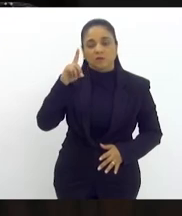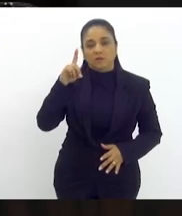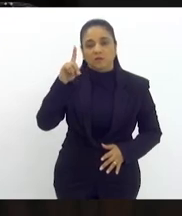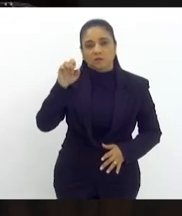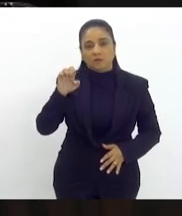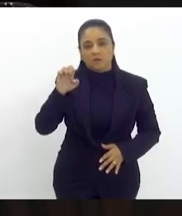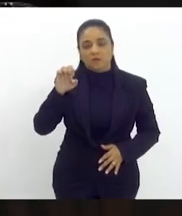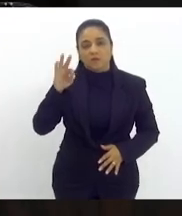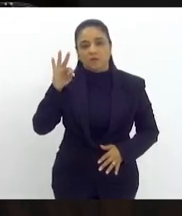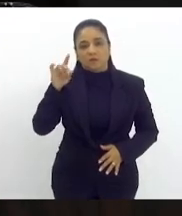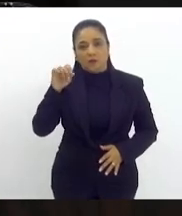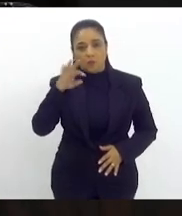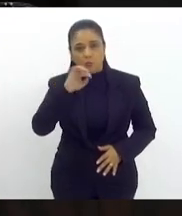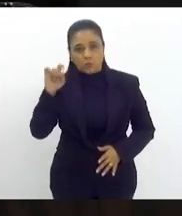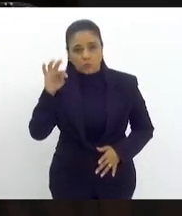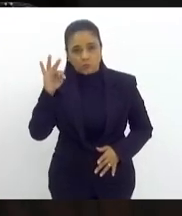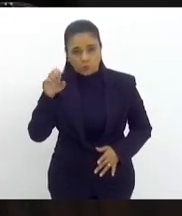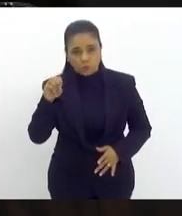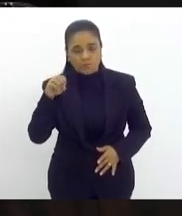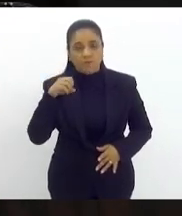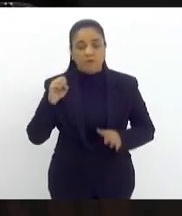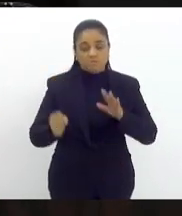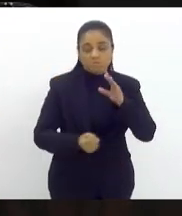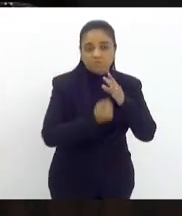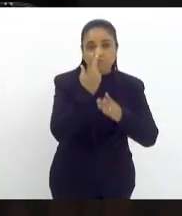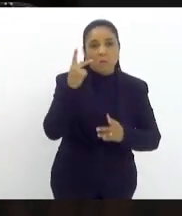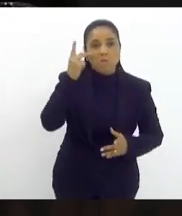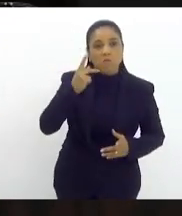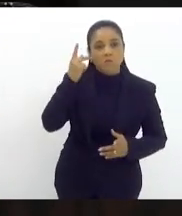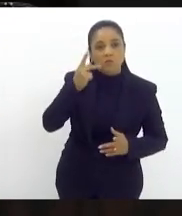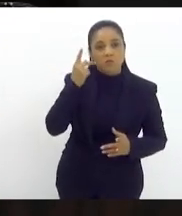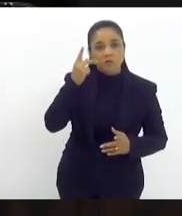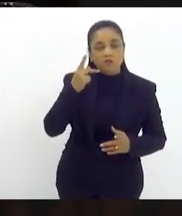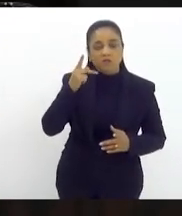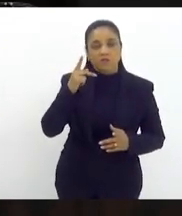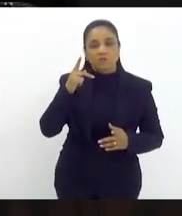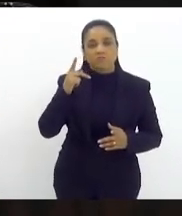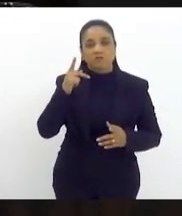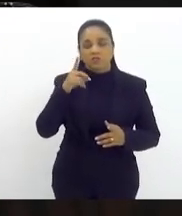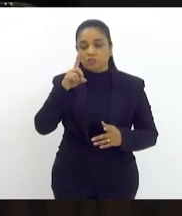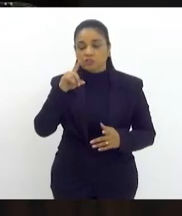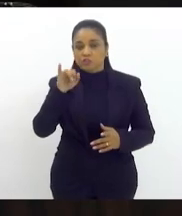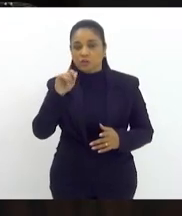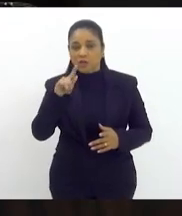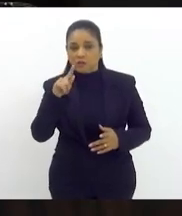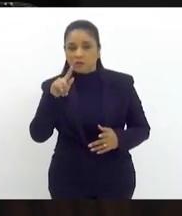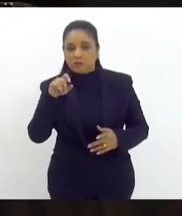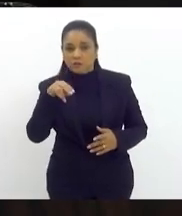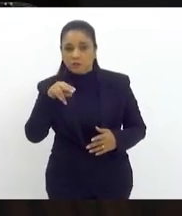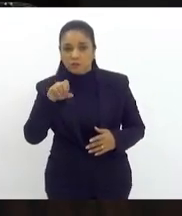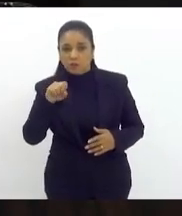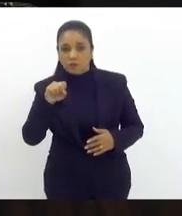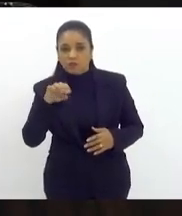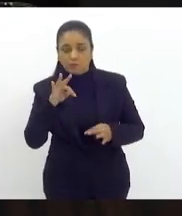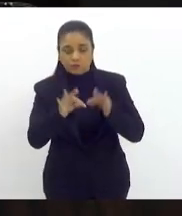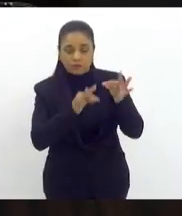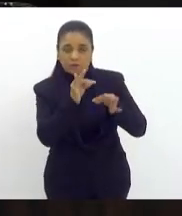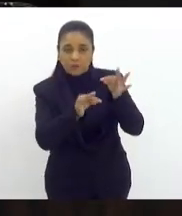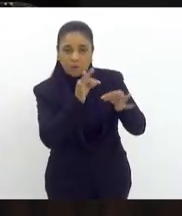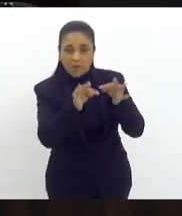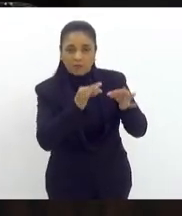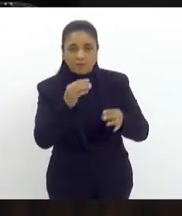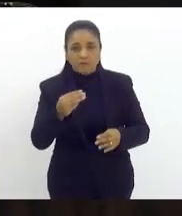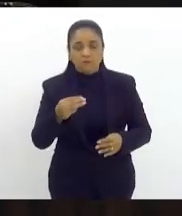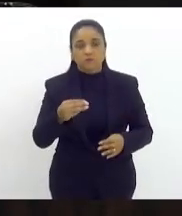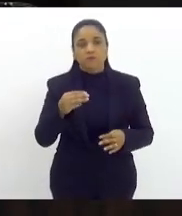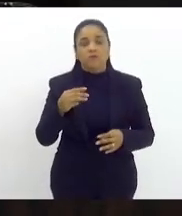dispõe sobre a criação da política de diagnóstico e tratamento da síndrome da